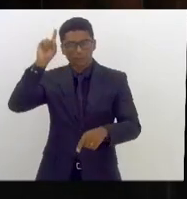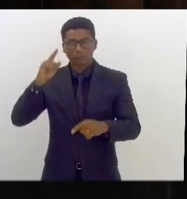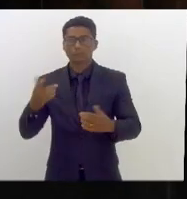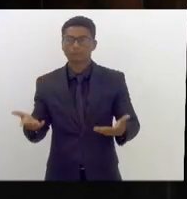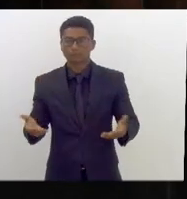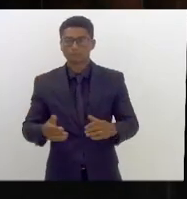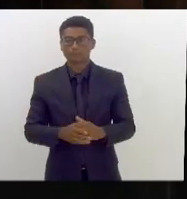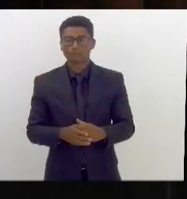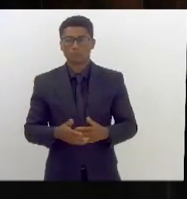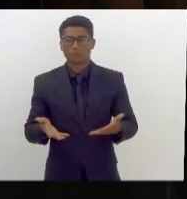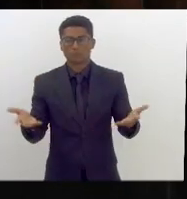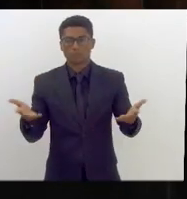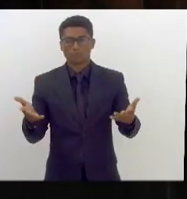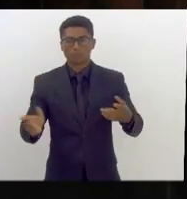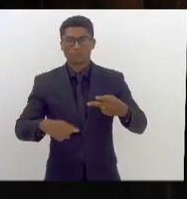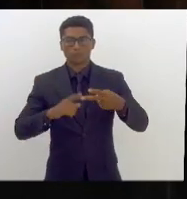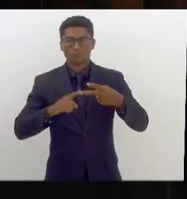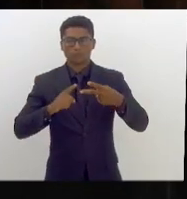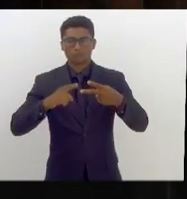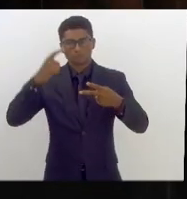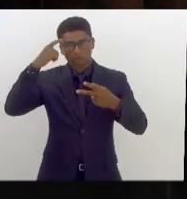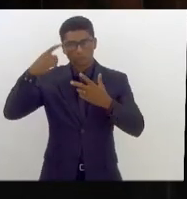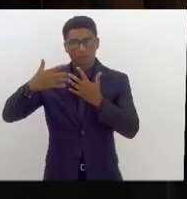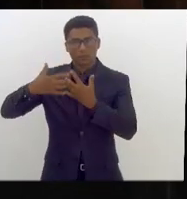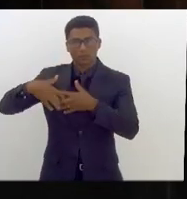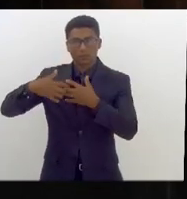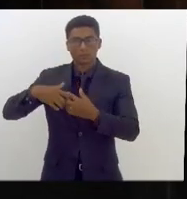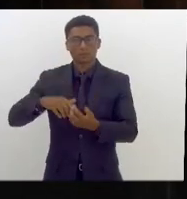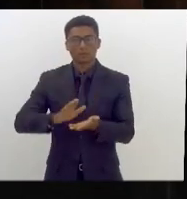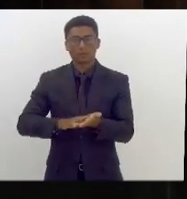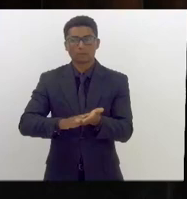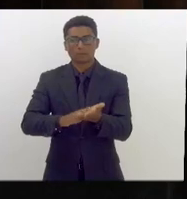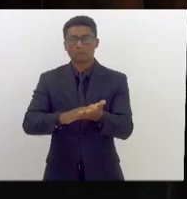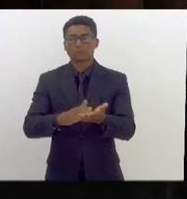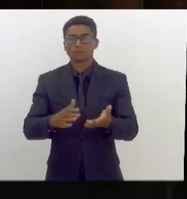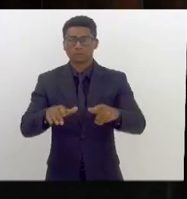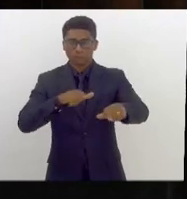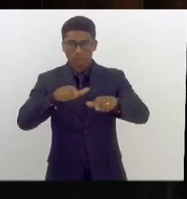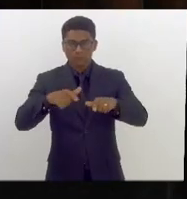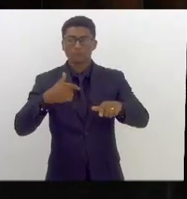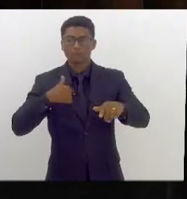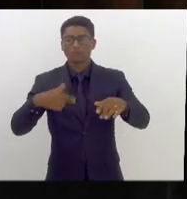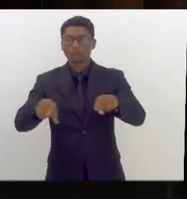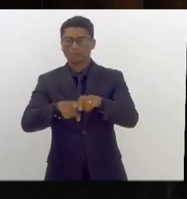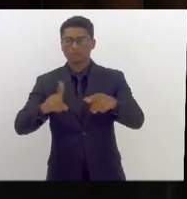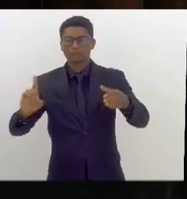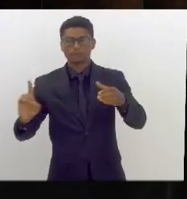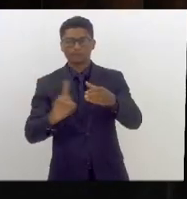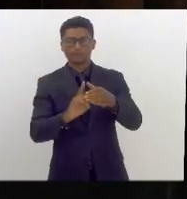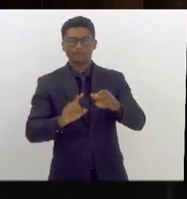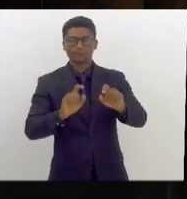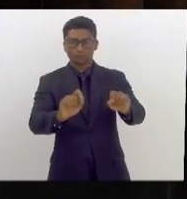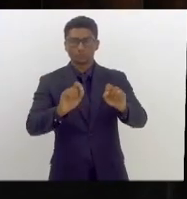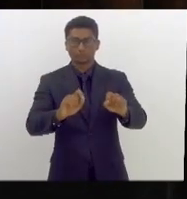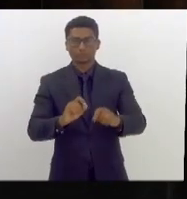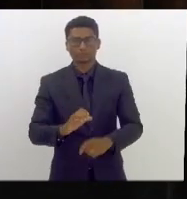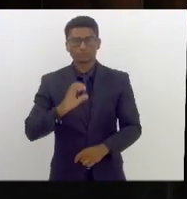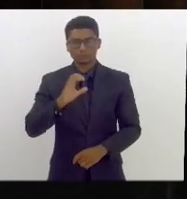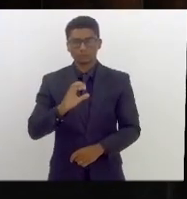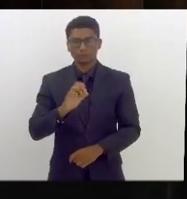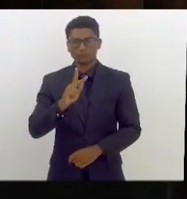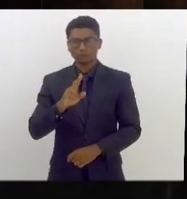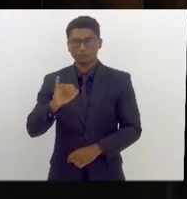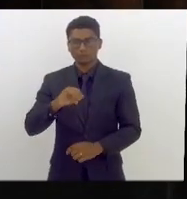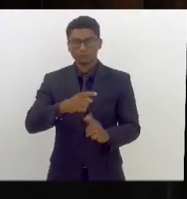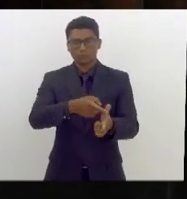aqui outra reflexão elogiosa para um trabalho que tive a honra de fazer parte também, que foi o trabalho da CPI da